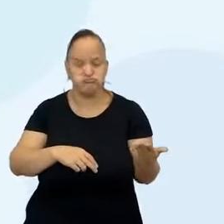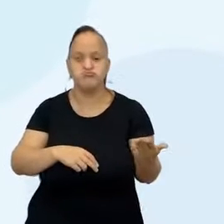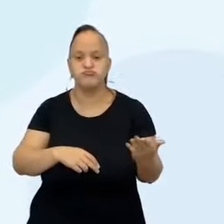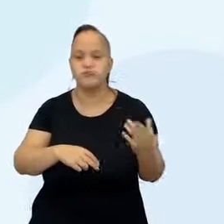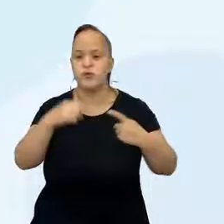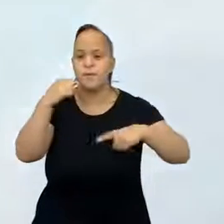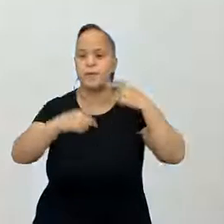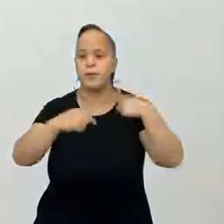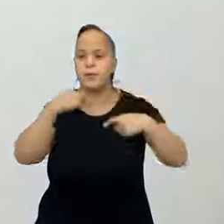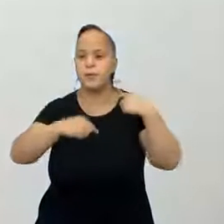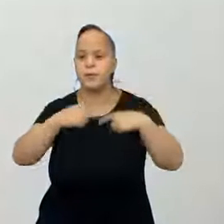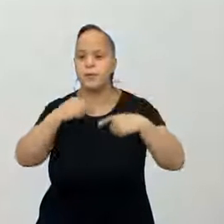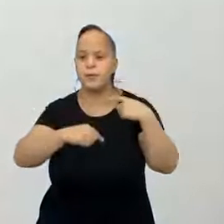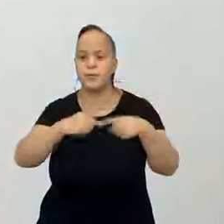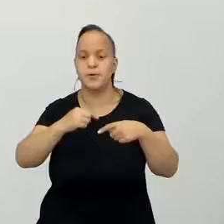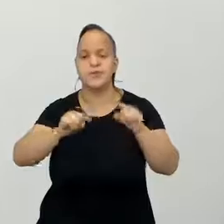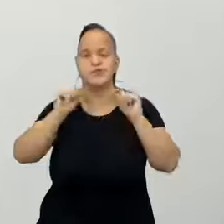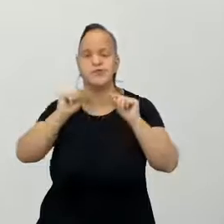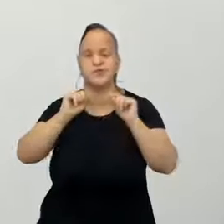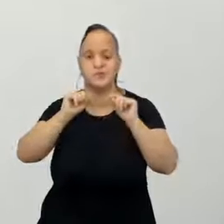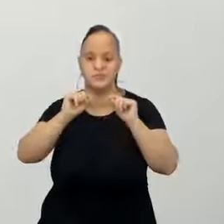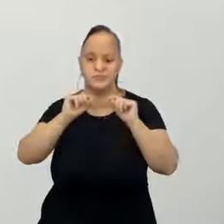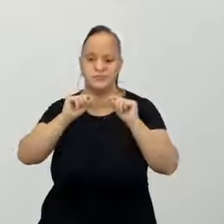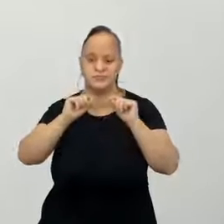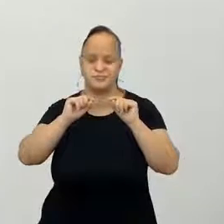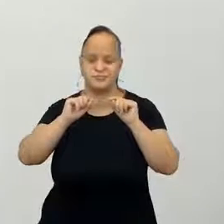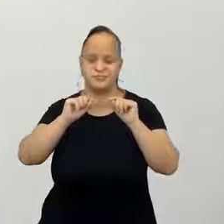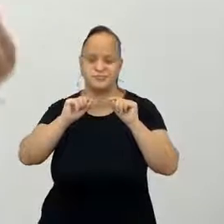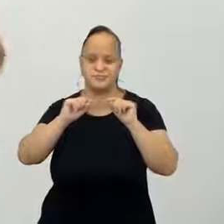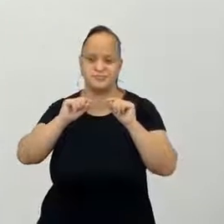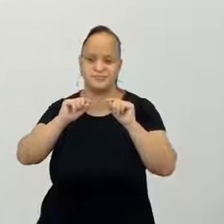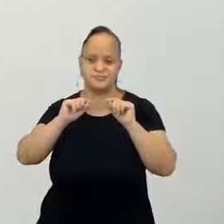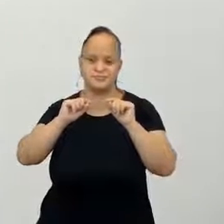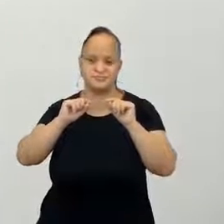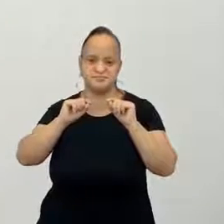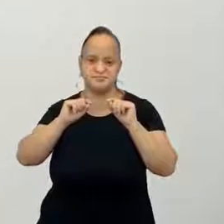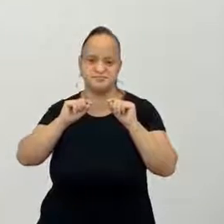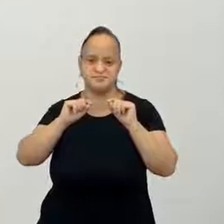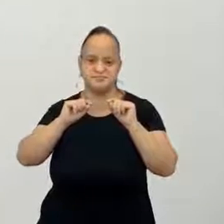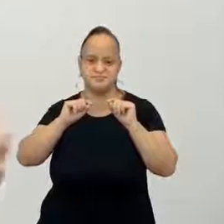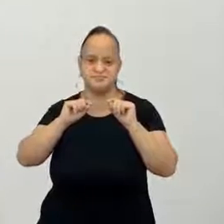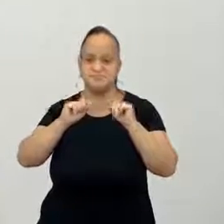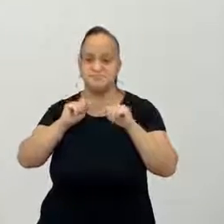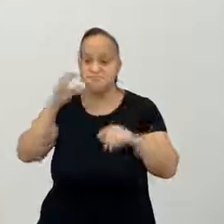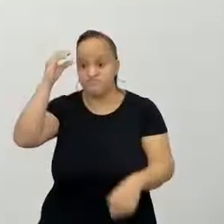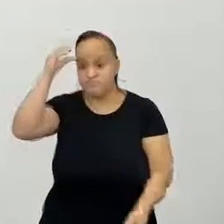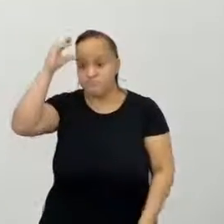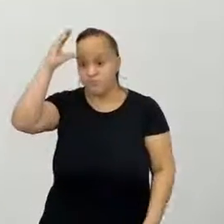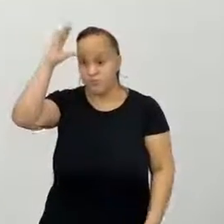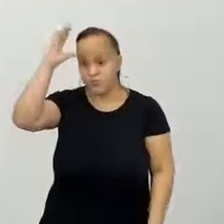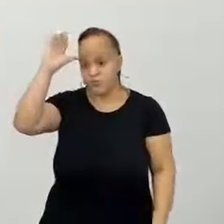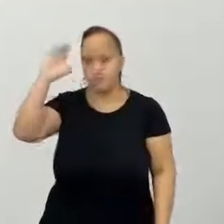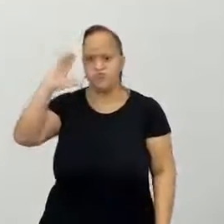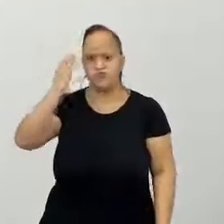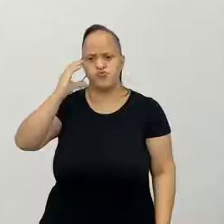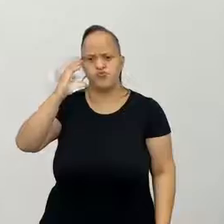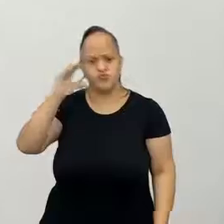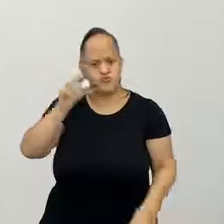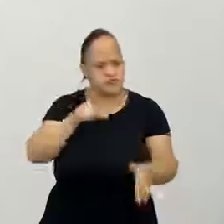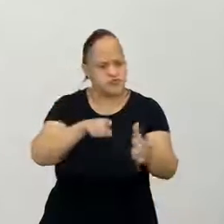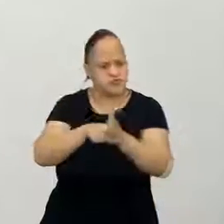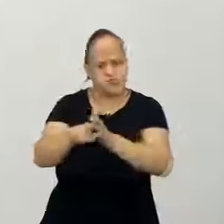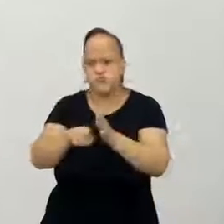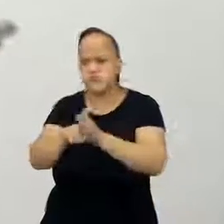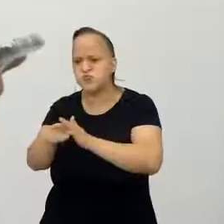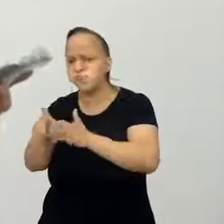discutir uma coisa que é tão presente hoje, né, essa questão, né, do conhecimento científico, né, o que